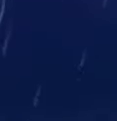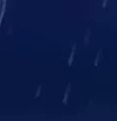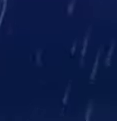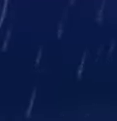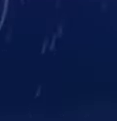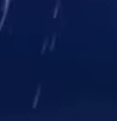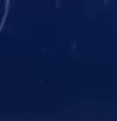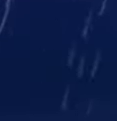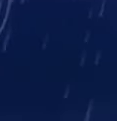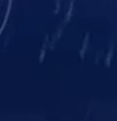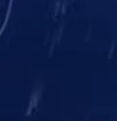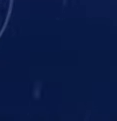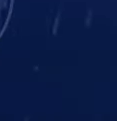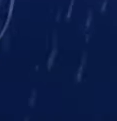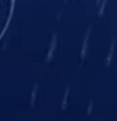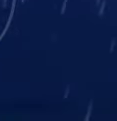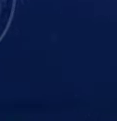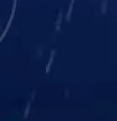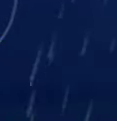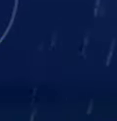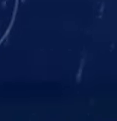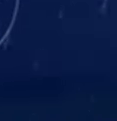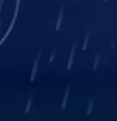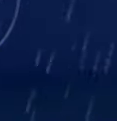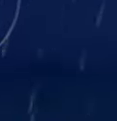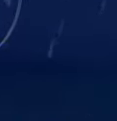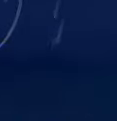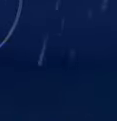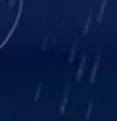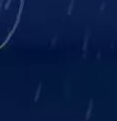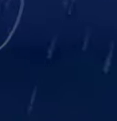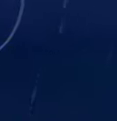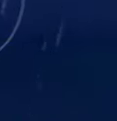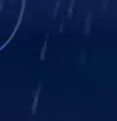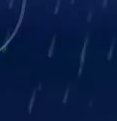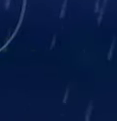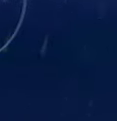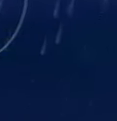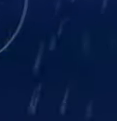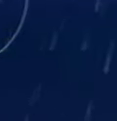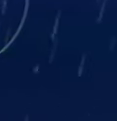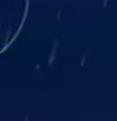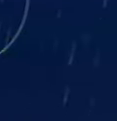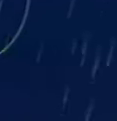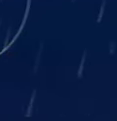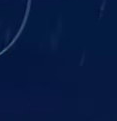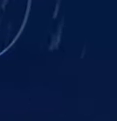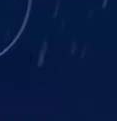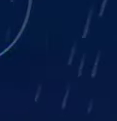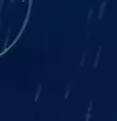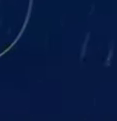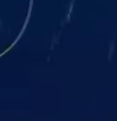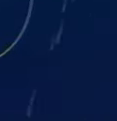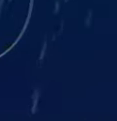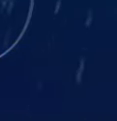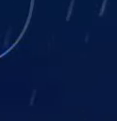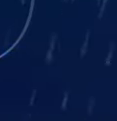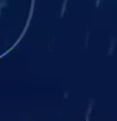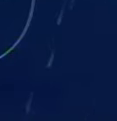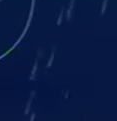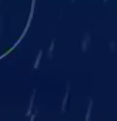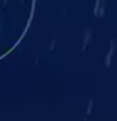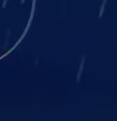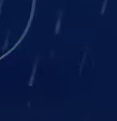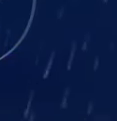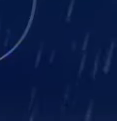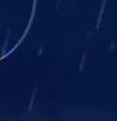continua. Mínima de 20 graus e máxima de 30. Em Ituiutaba, a chuva deve cair apenas durante a tarde e as temperaturas